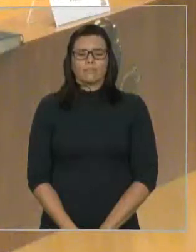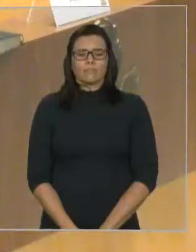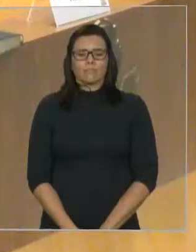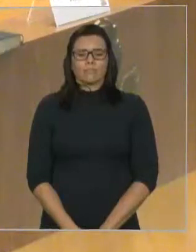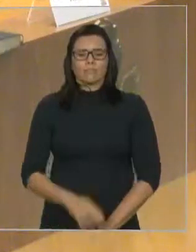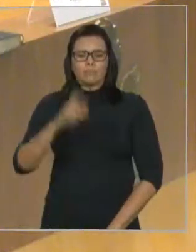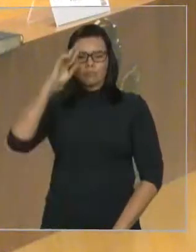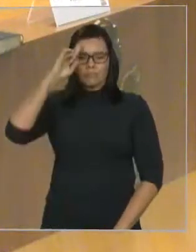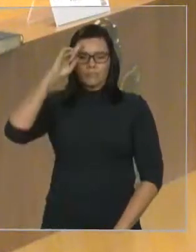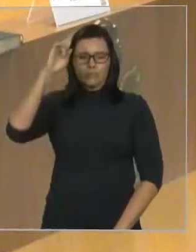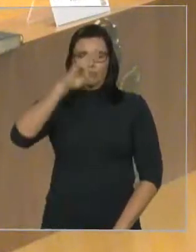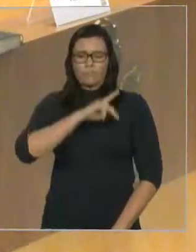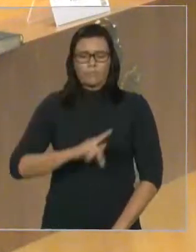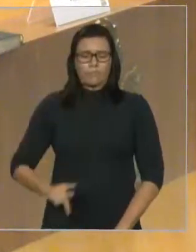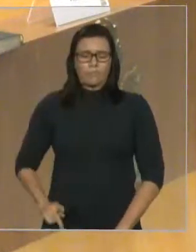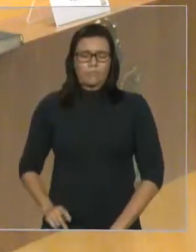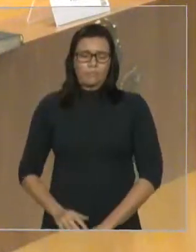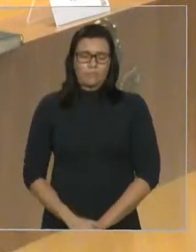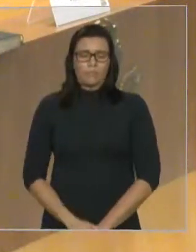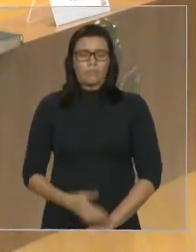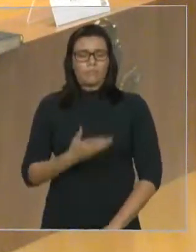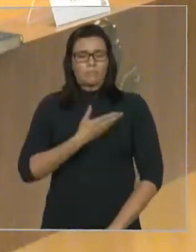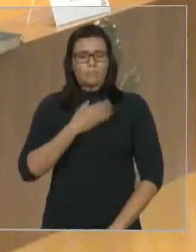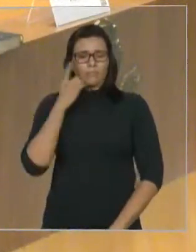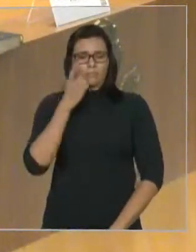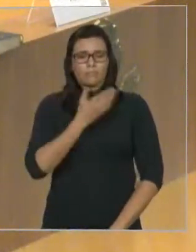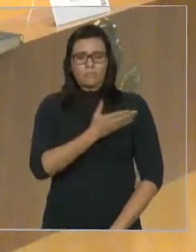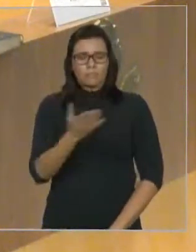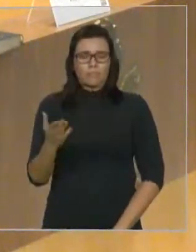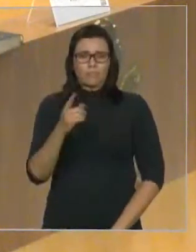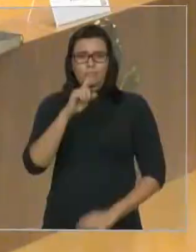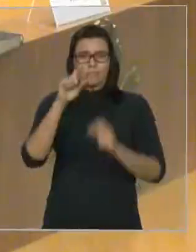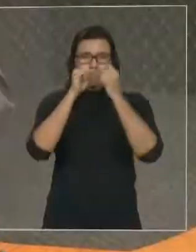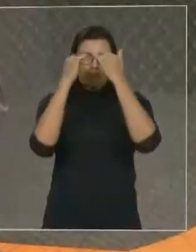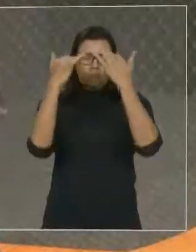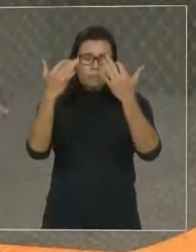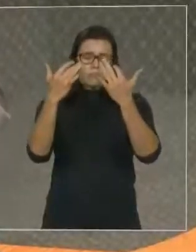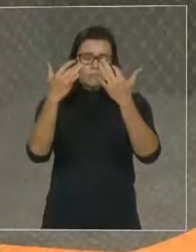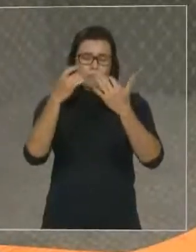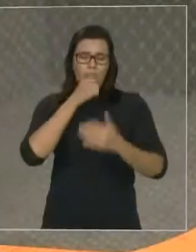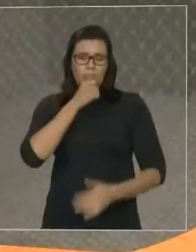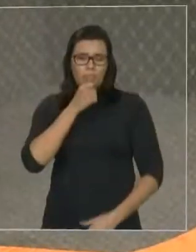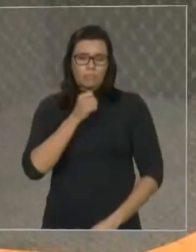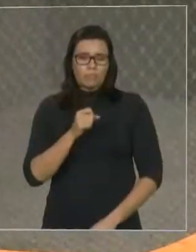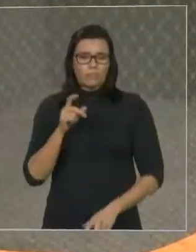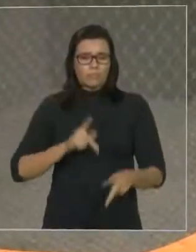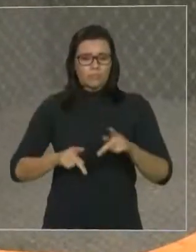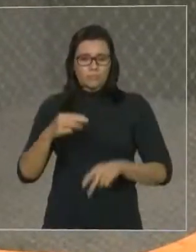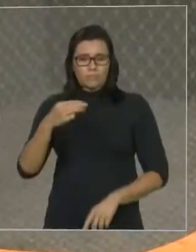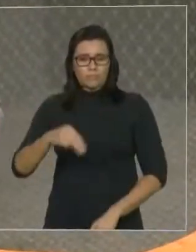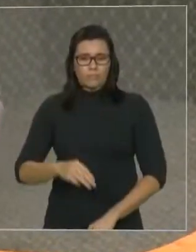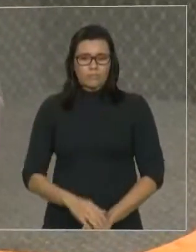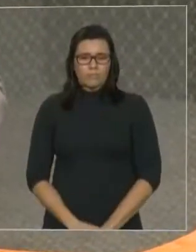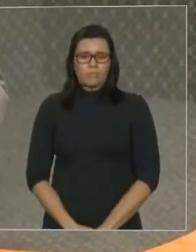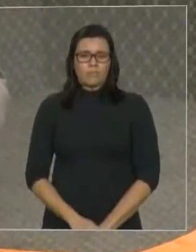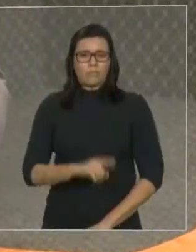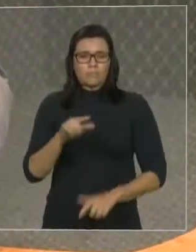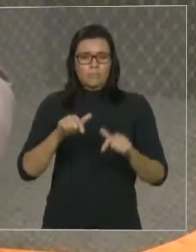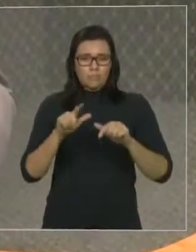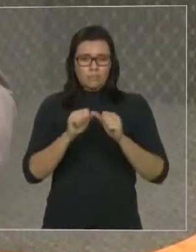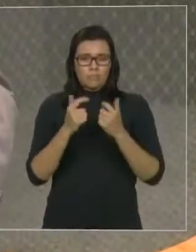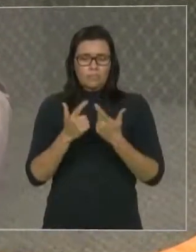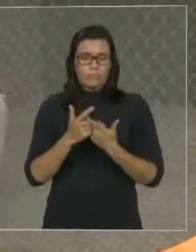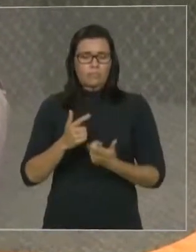Senhor presidente, colegas parlamentares, imprensa, galeria, servidores, povo do Maranhão. Senhor presidente, eu não poderia deixar